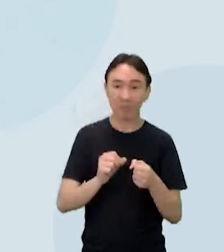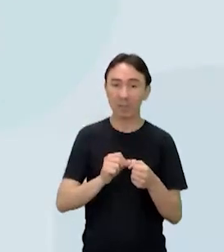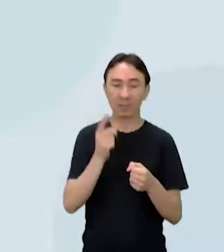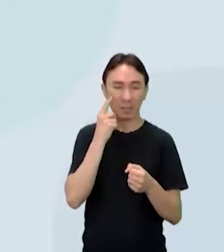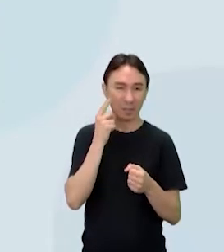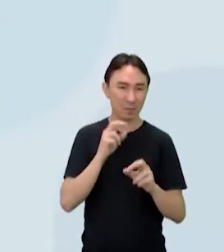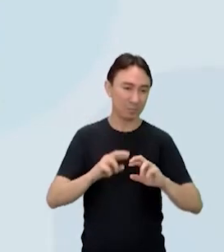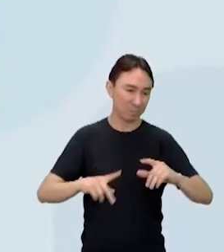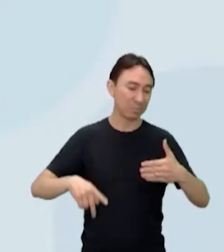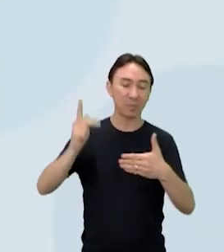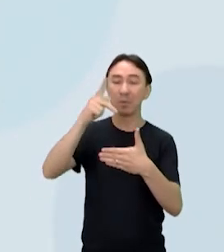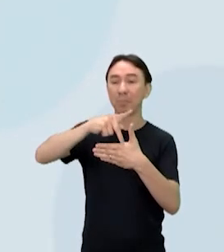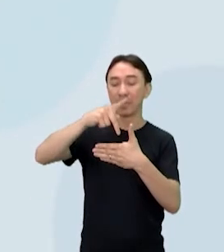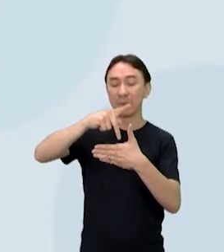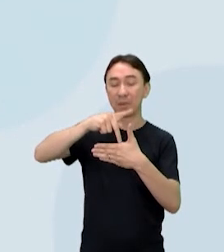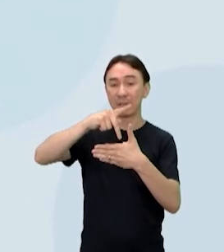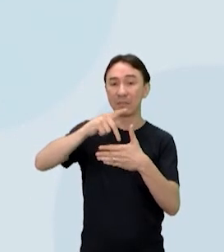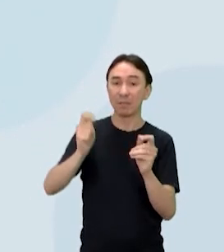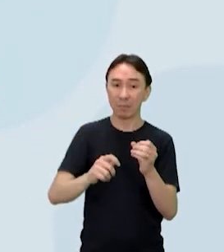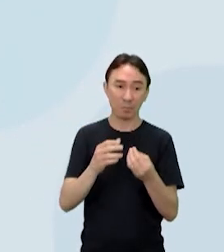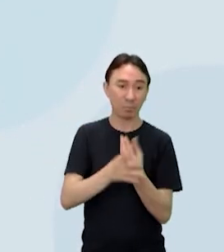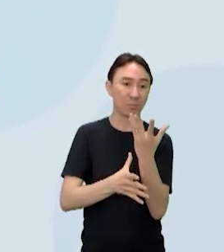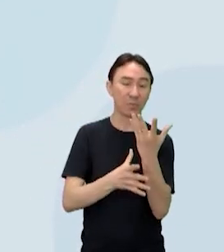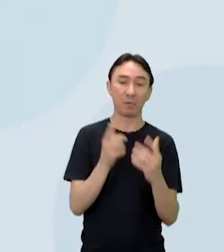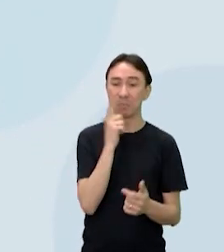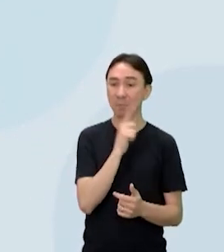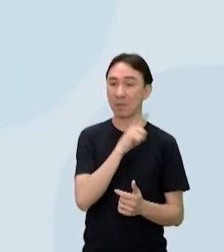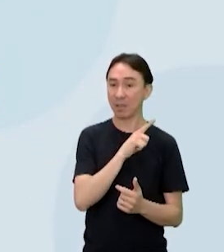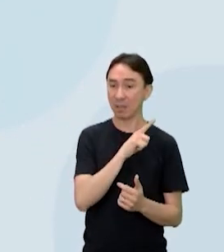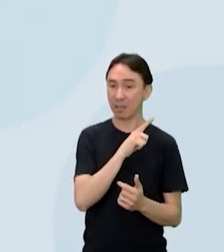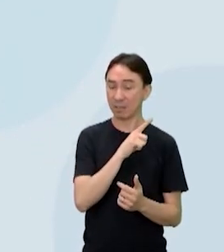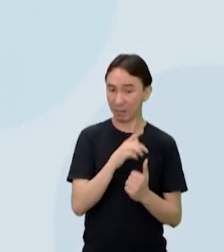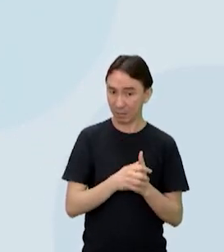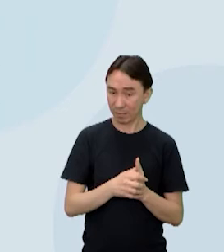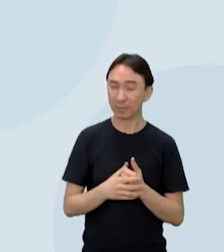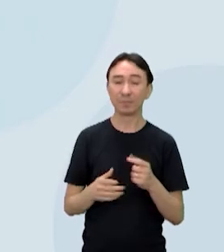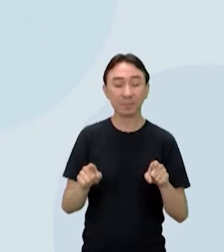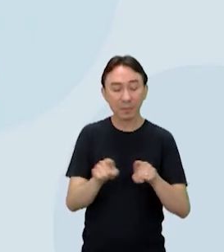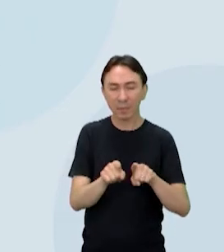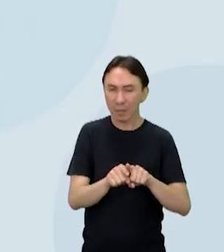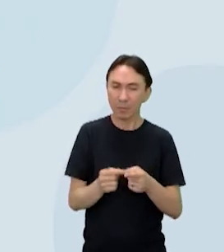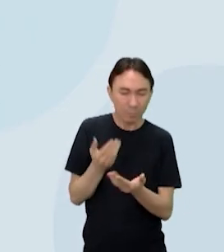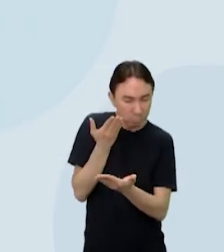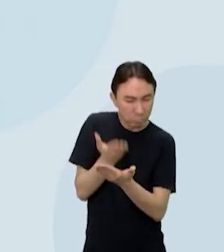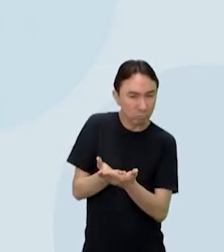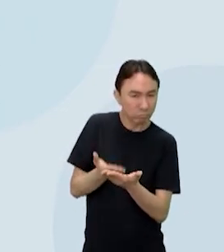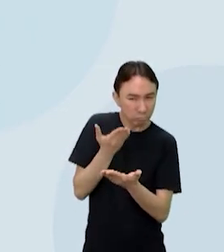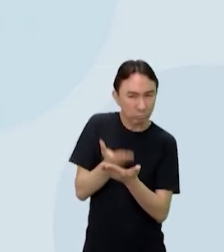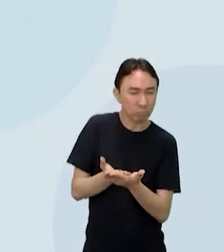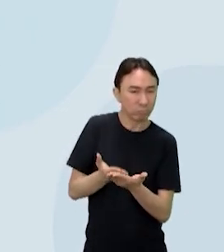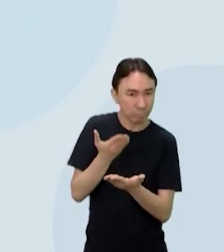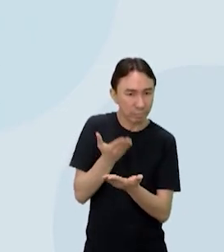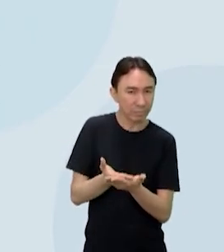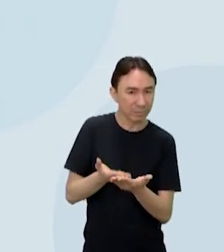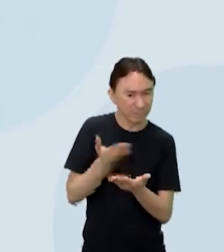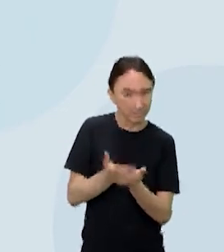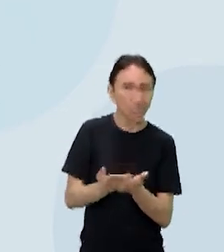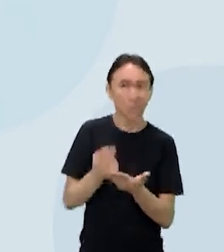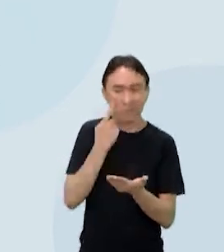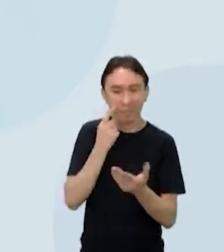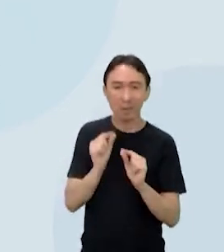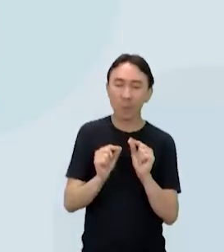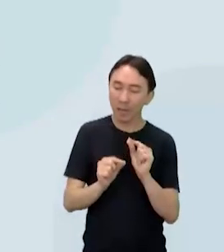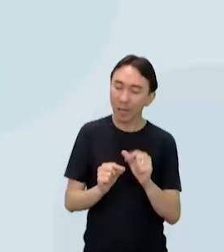que seriam as proteínas. E aí também eles começaram a estudar a respeito da formação dos